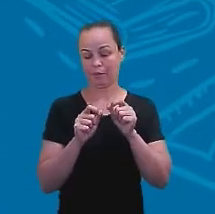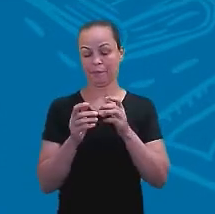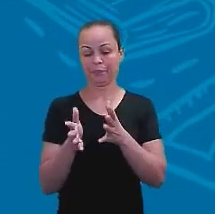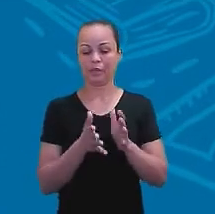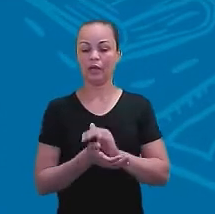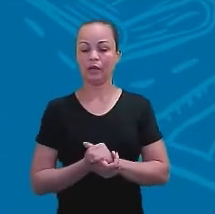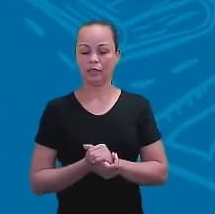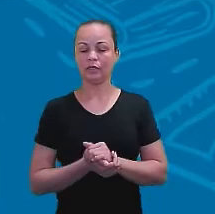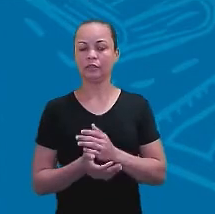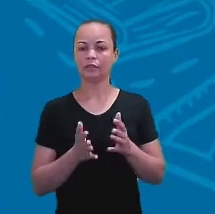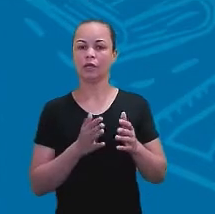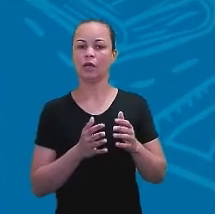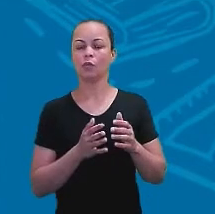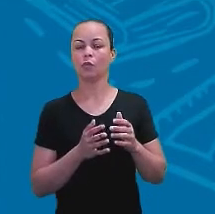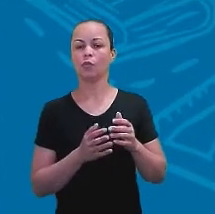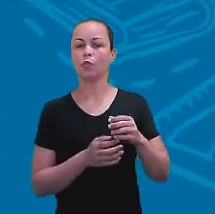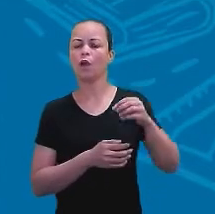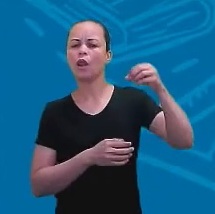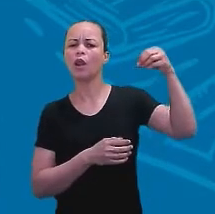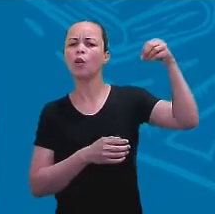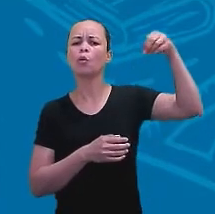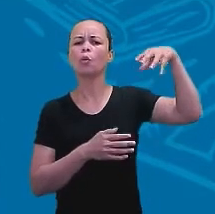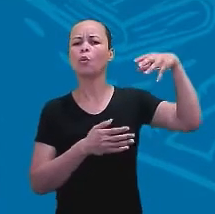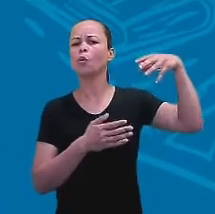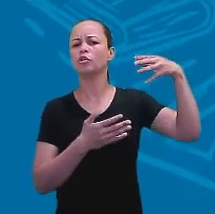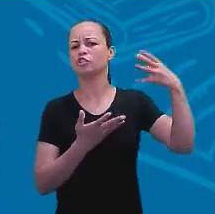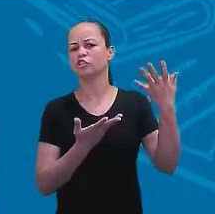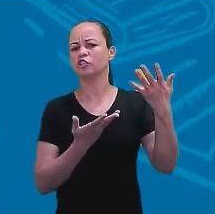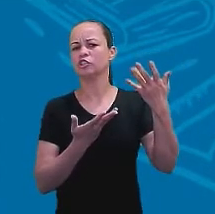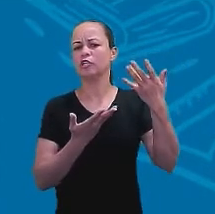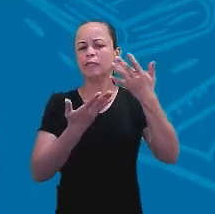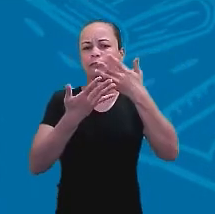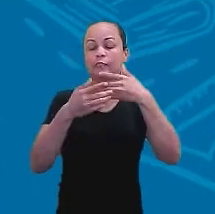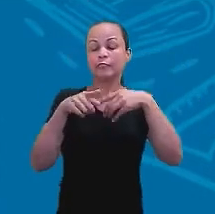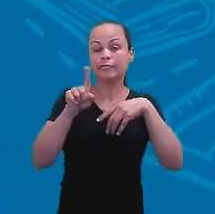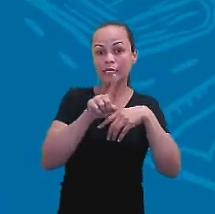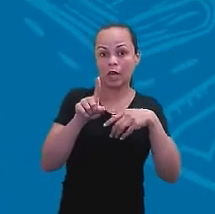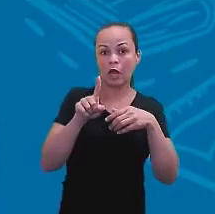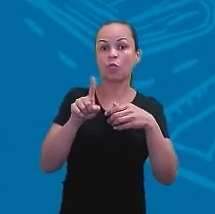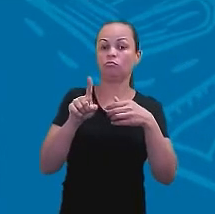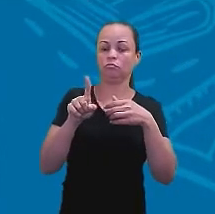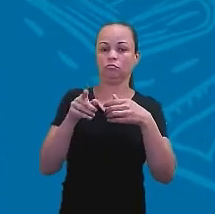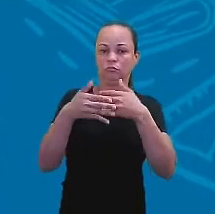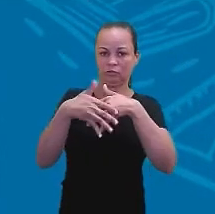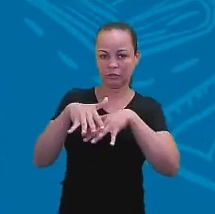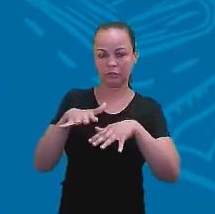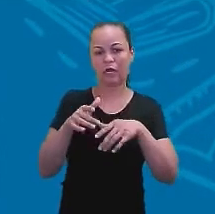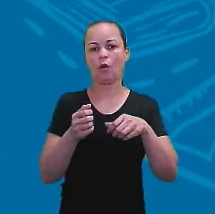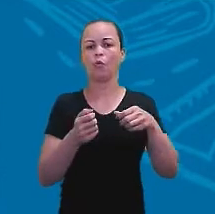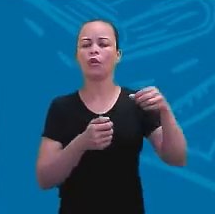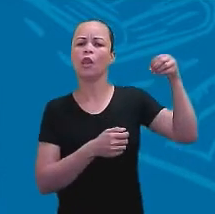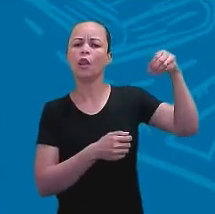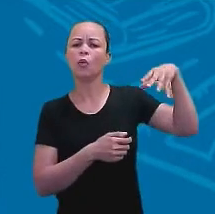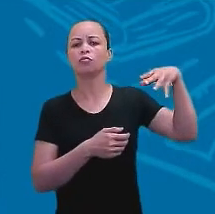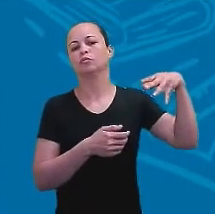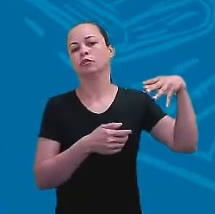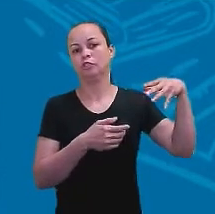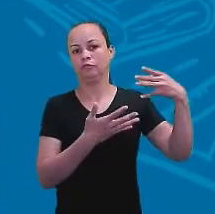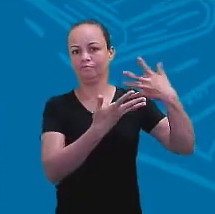de iluminação, de luz artificial e natural. E aí eu trouxe para vocês um